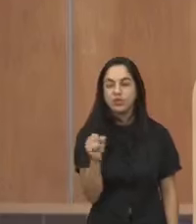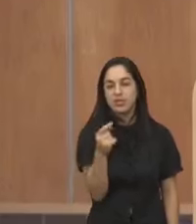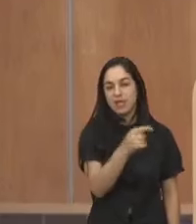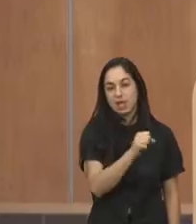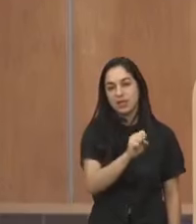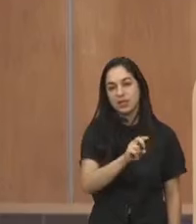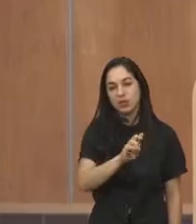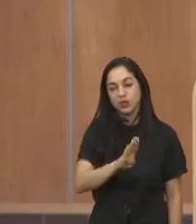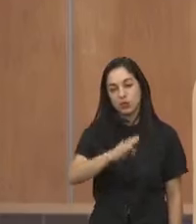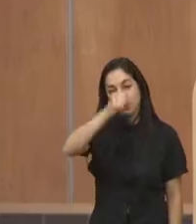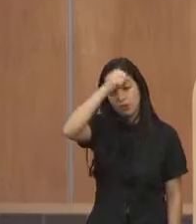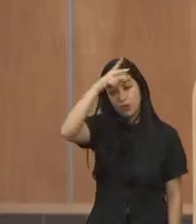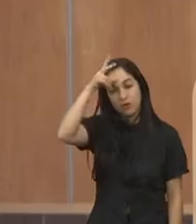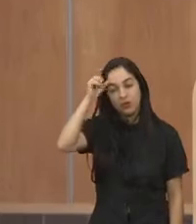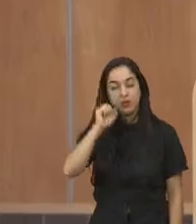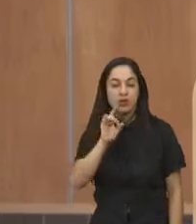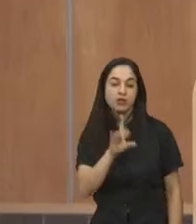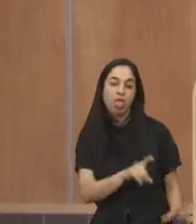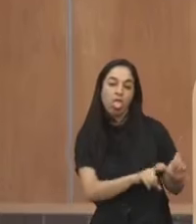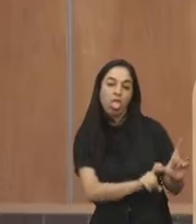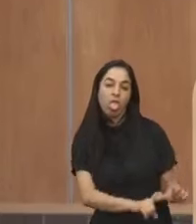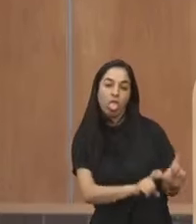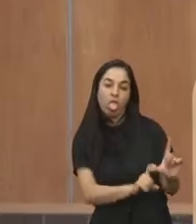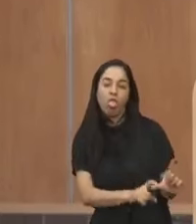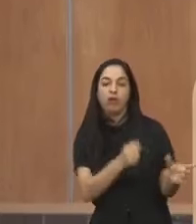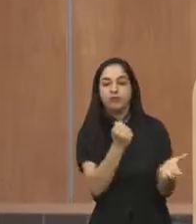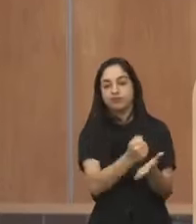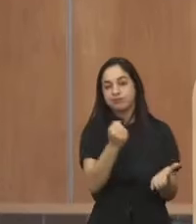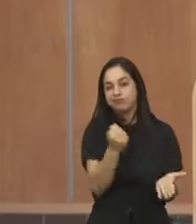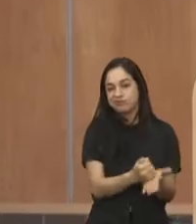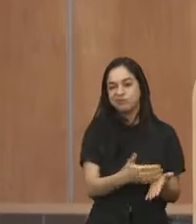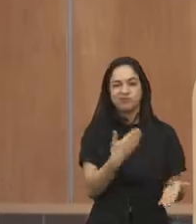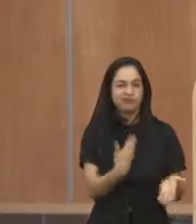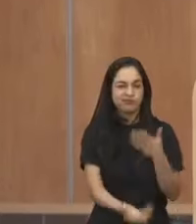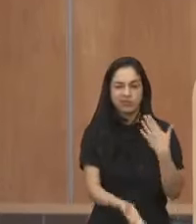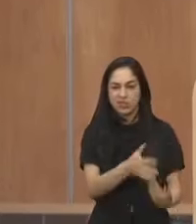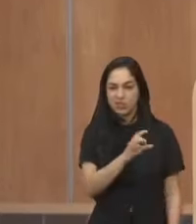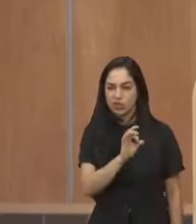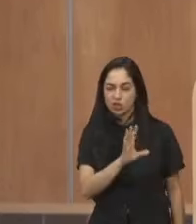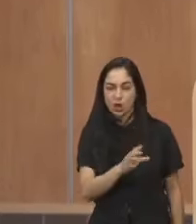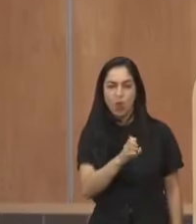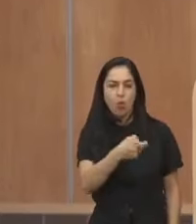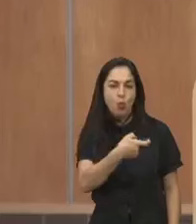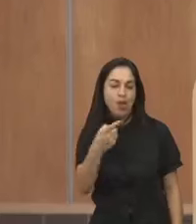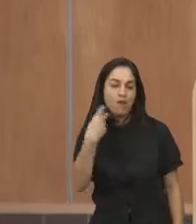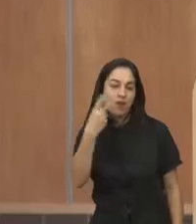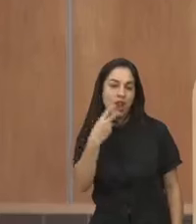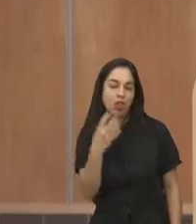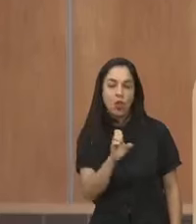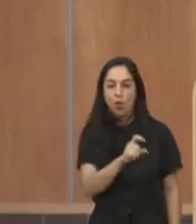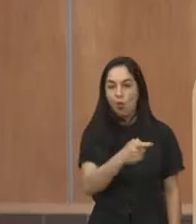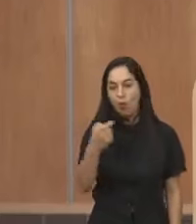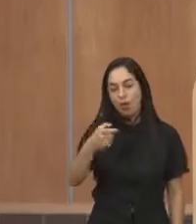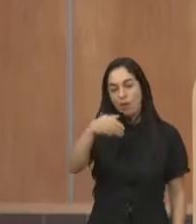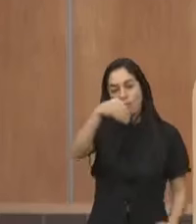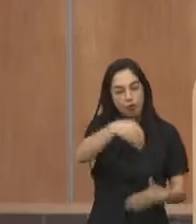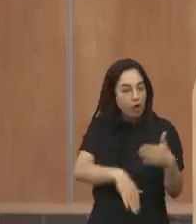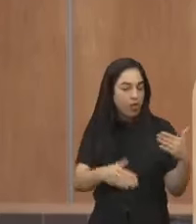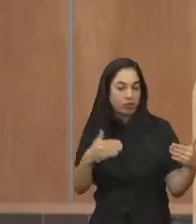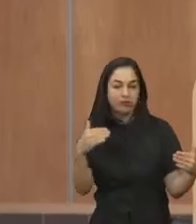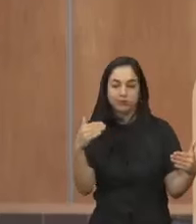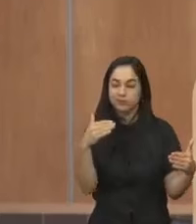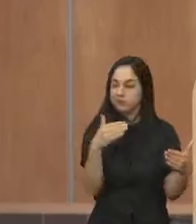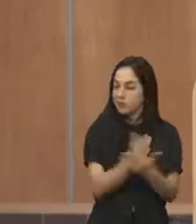subprefeitura de fato servir como cabide de emprego, de fato for utilizada para abrigar um ex-vereador, um ex-candidato, alguém próximo